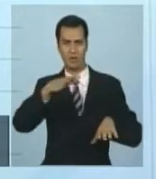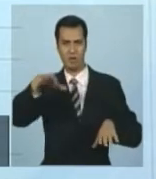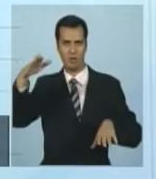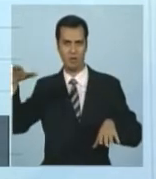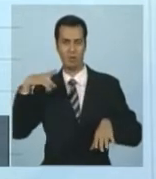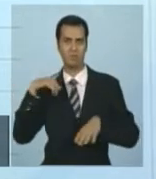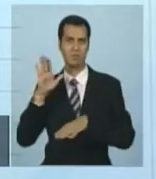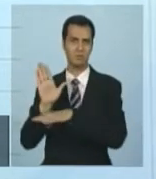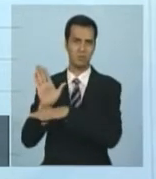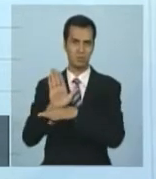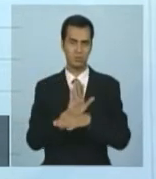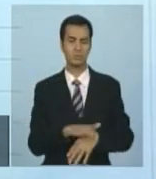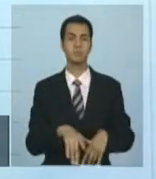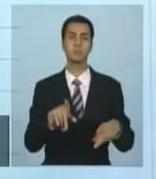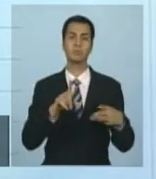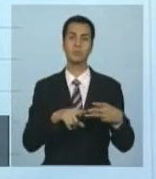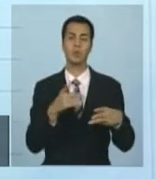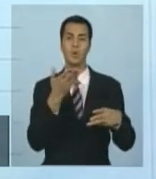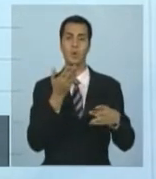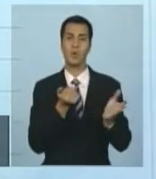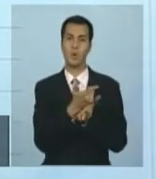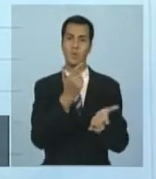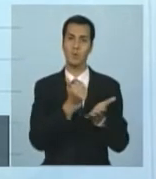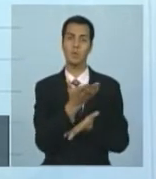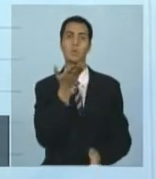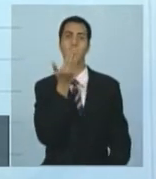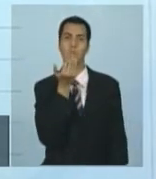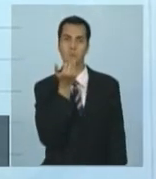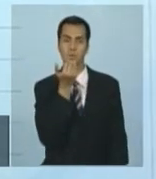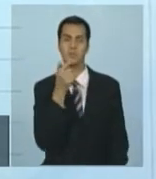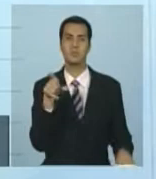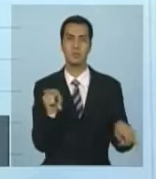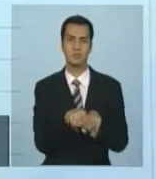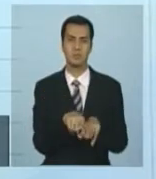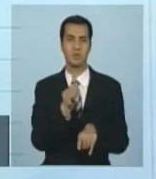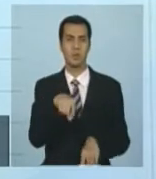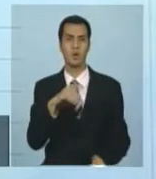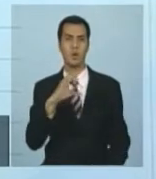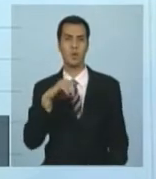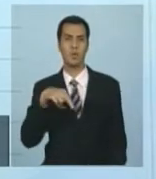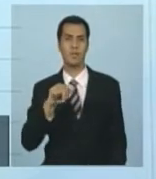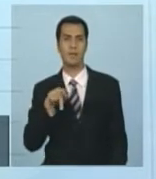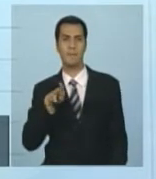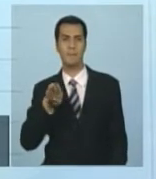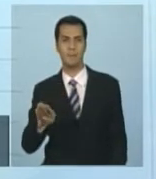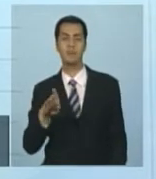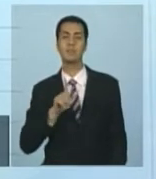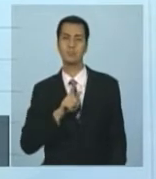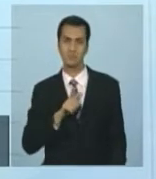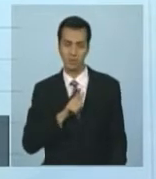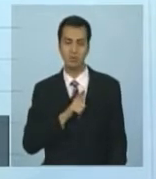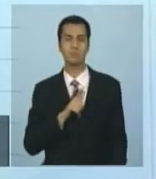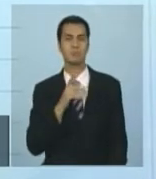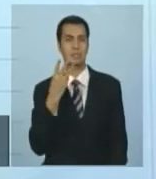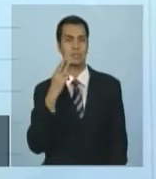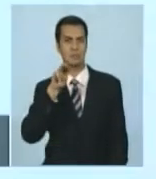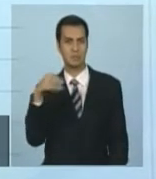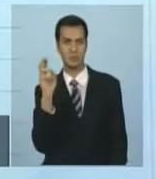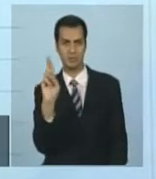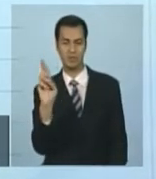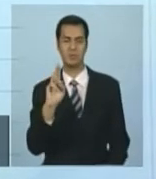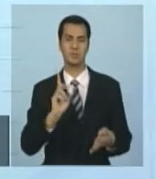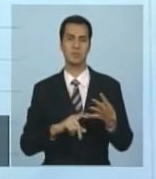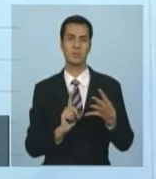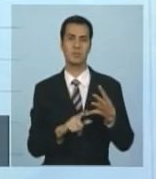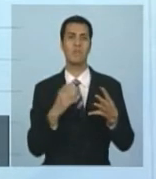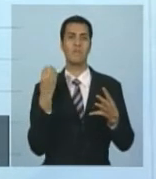de cestas básicas, que são feitas através da Conab, mais quase 3 milhões. Temos as